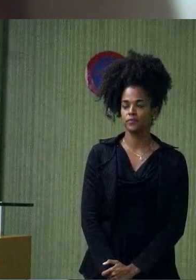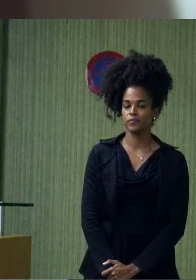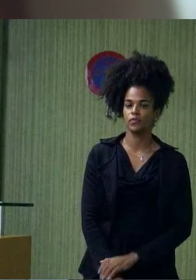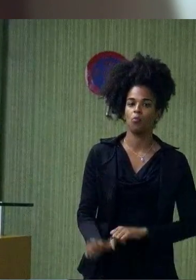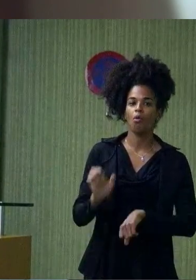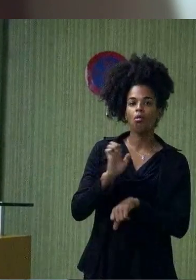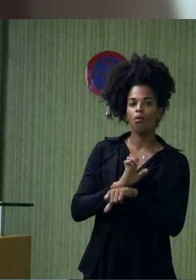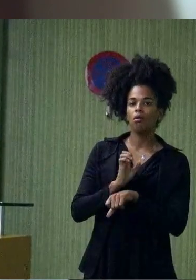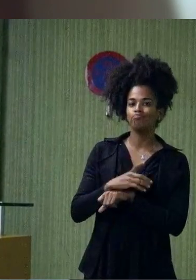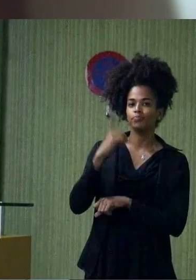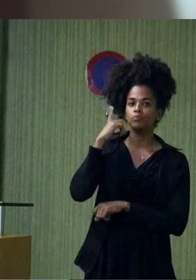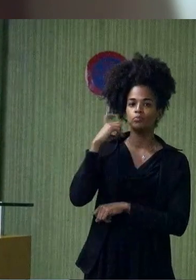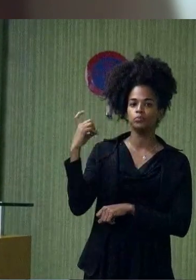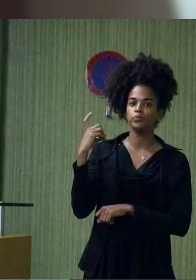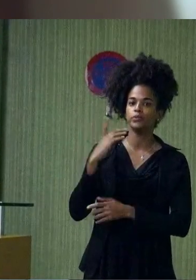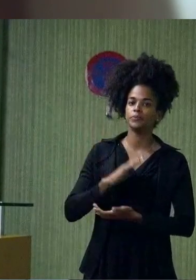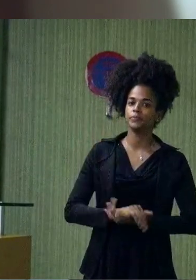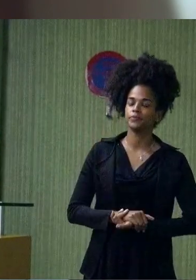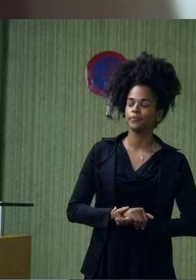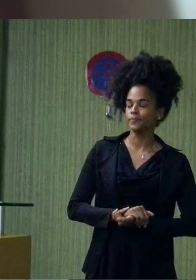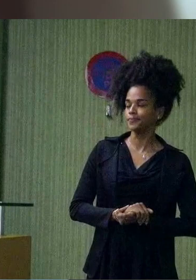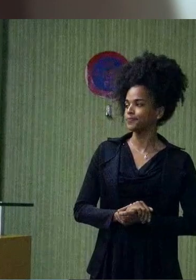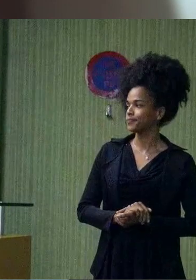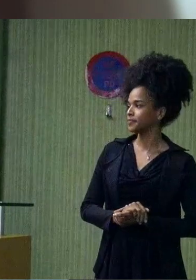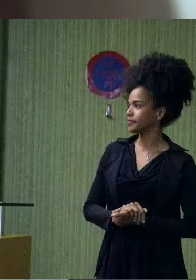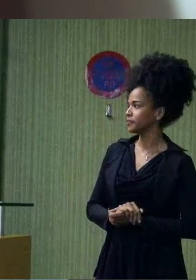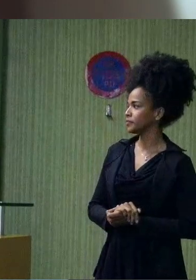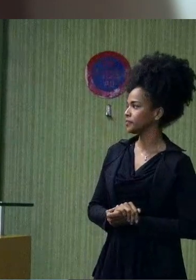só um minutinho aqui só um